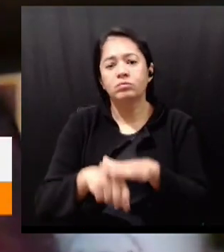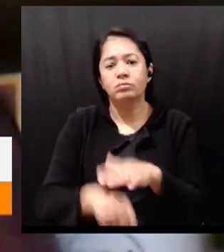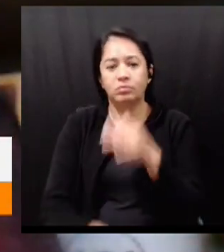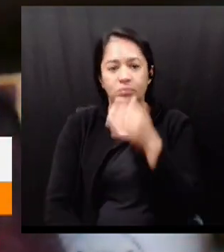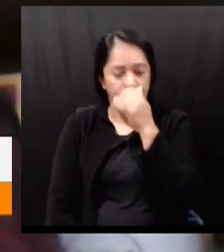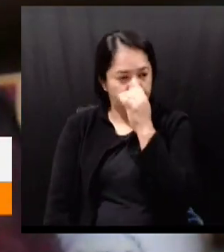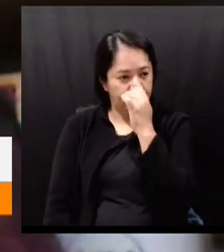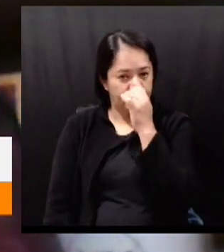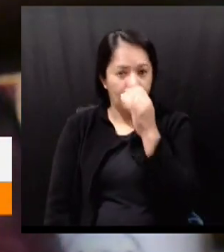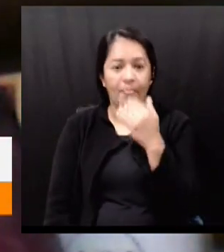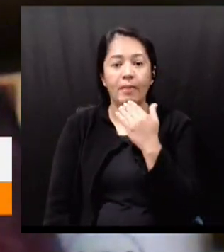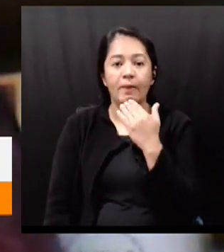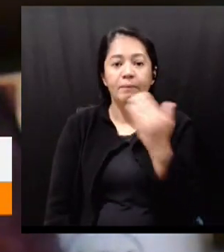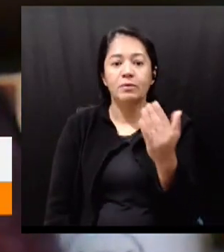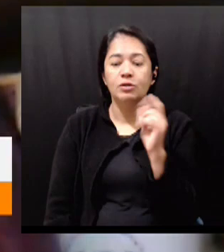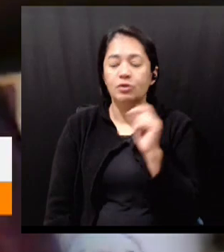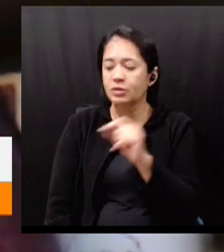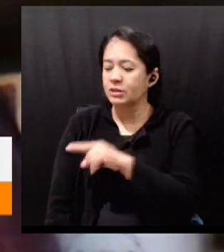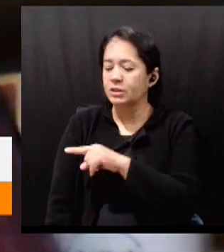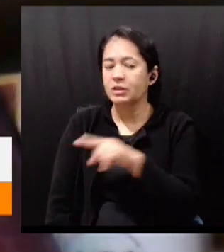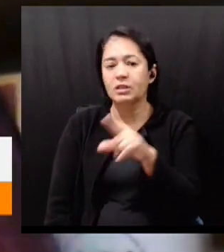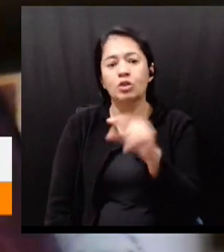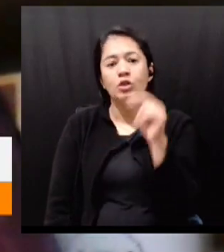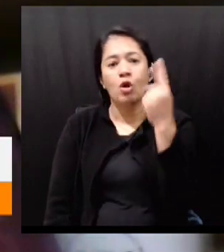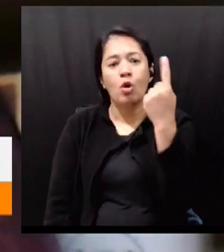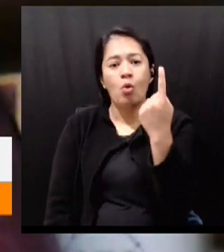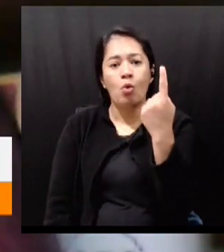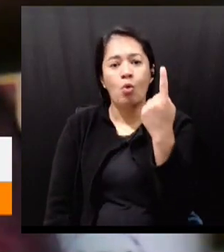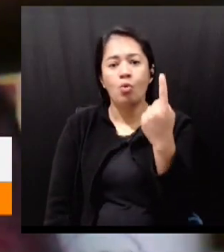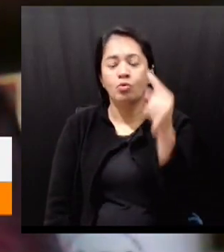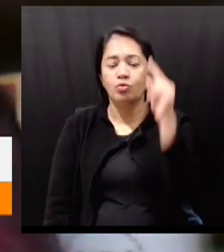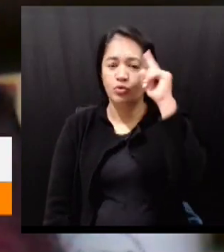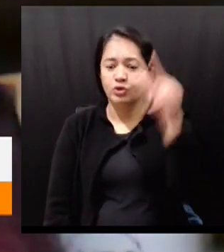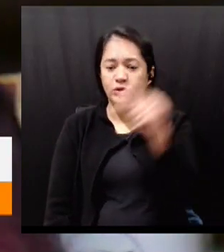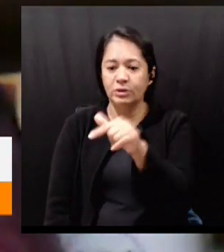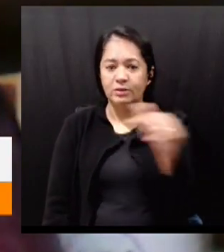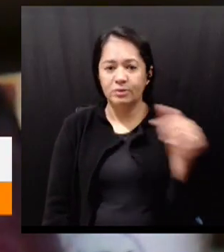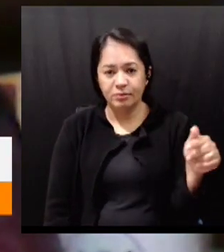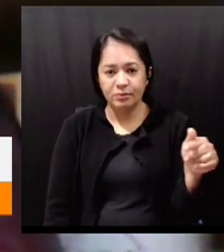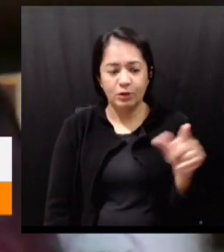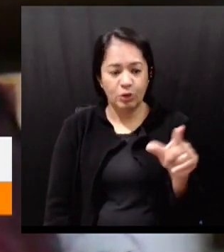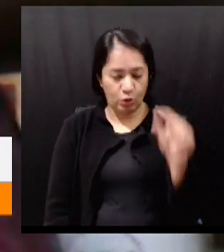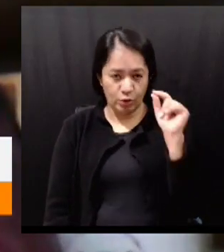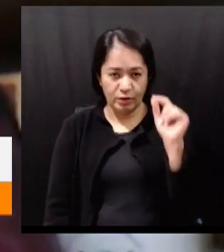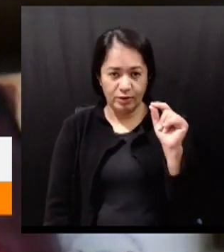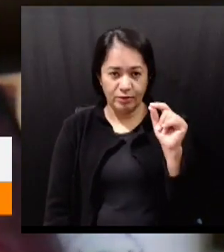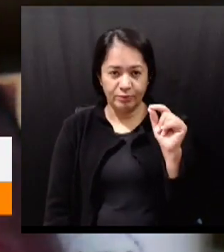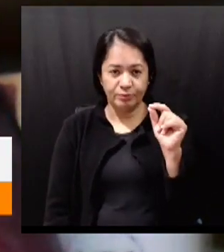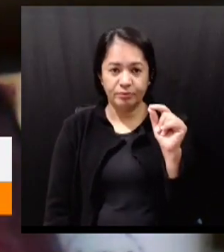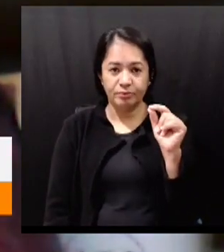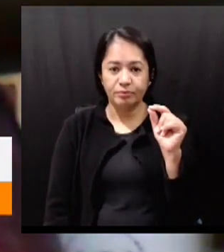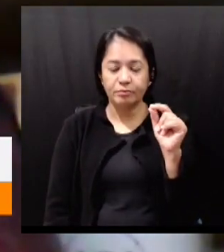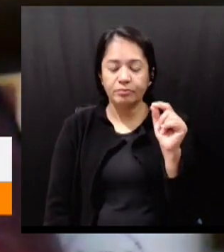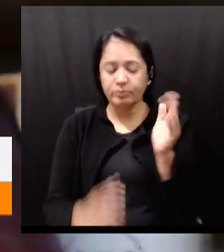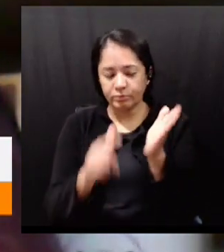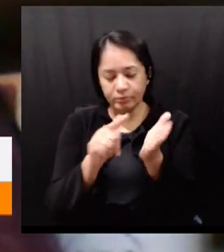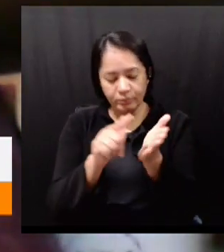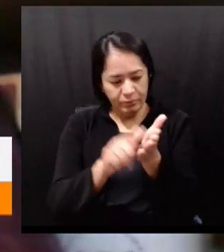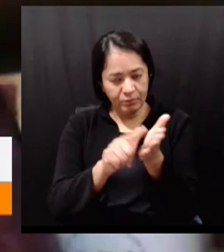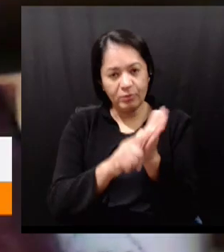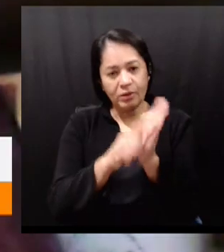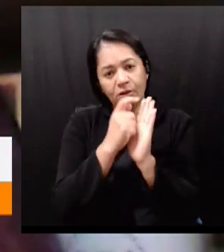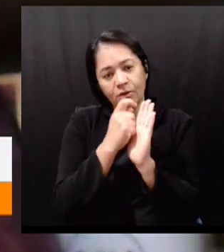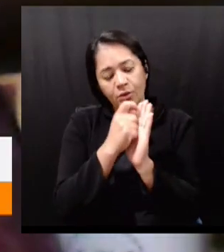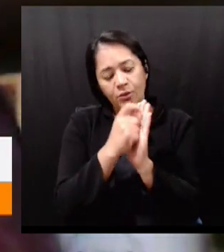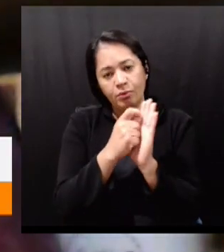elas escolhessem pelo menos um dia na semana e colocasse no papel, desde o momento que